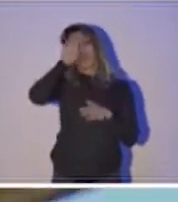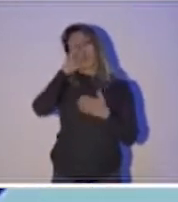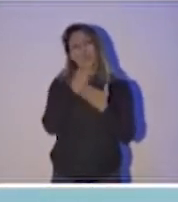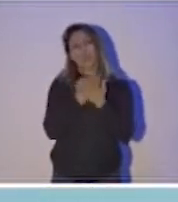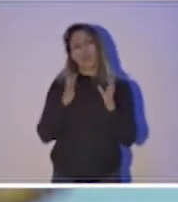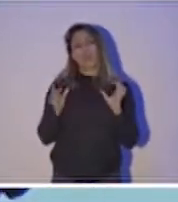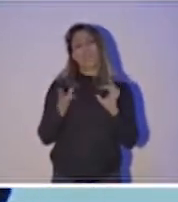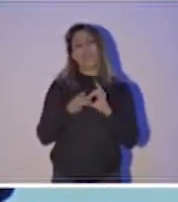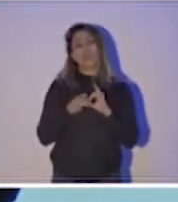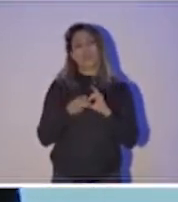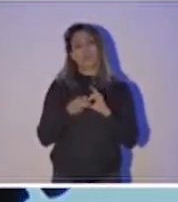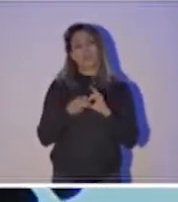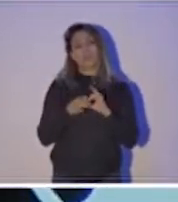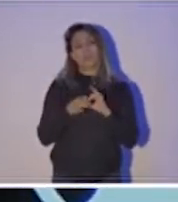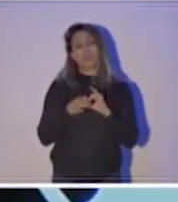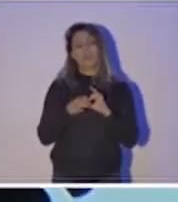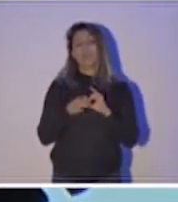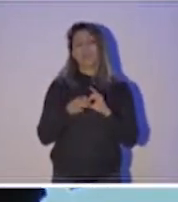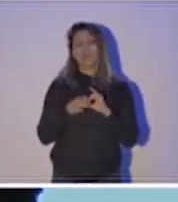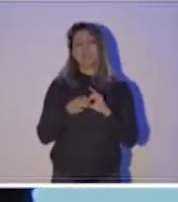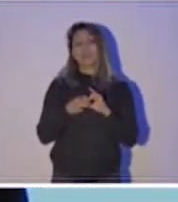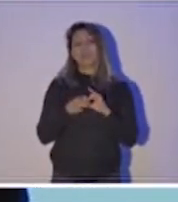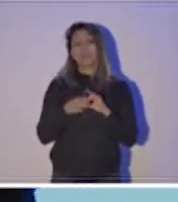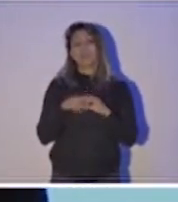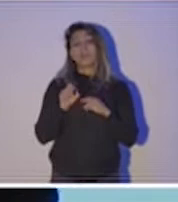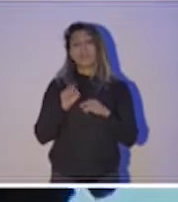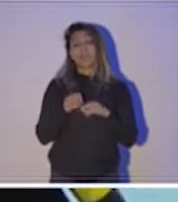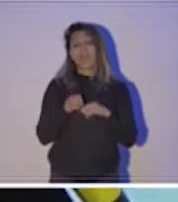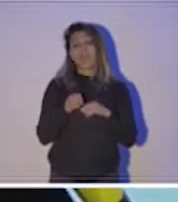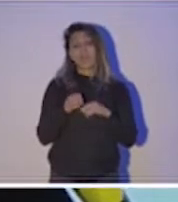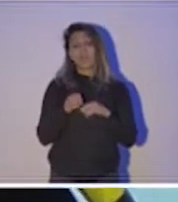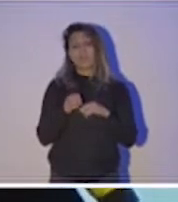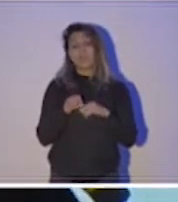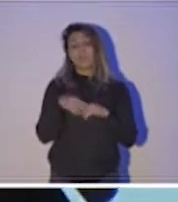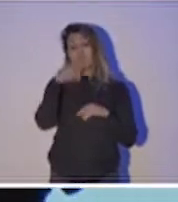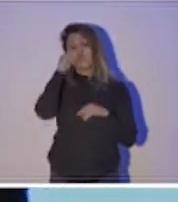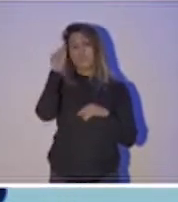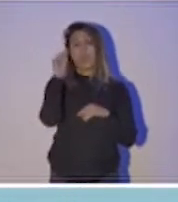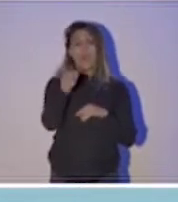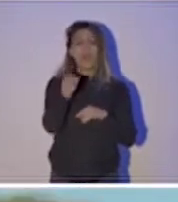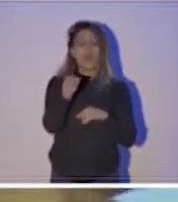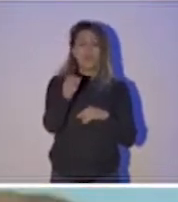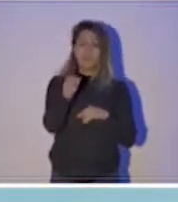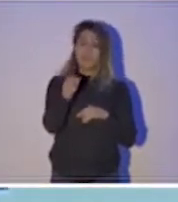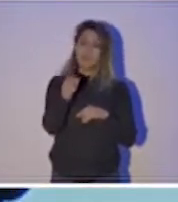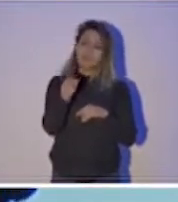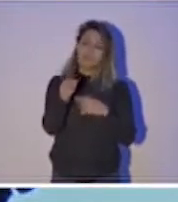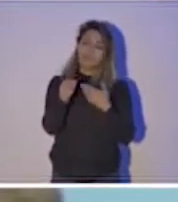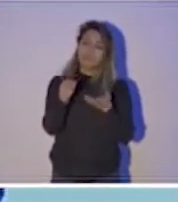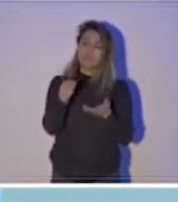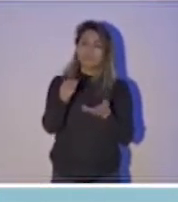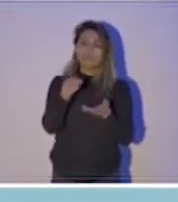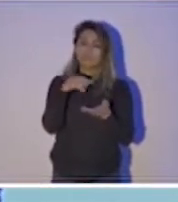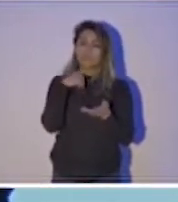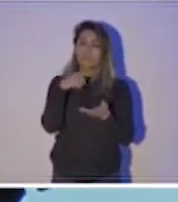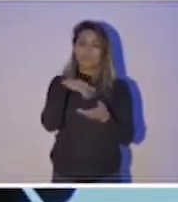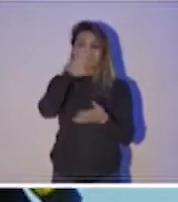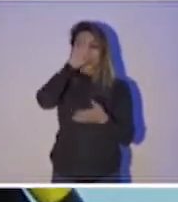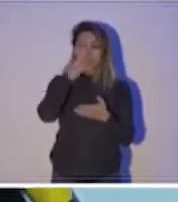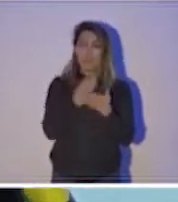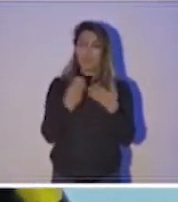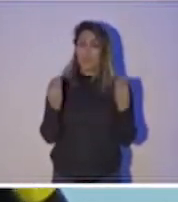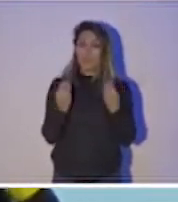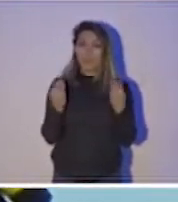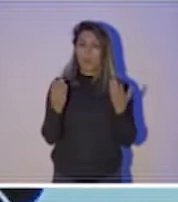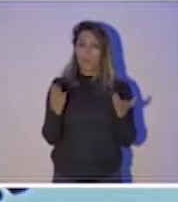isso não aconteceria se a gente não se escutasse. Né? Vocês me ouviram dizer contato visual, isso é uma